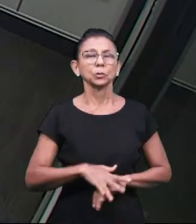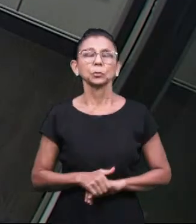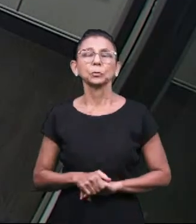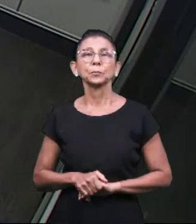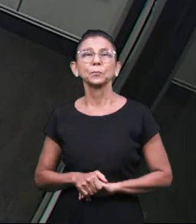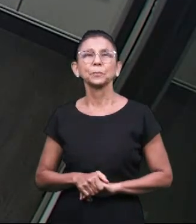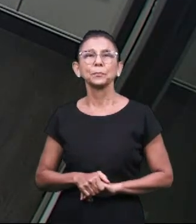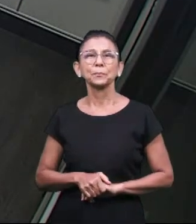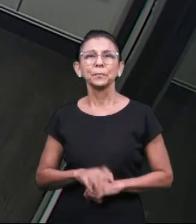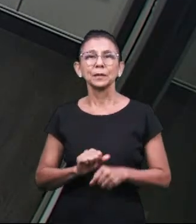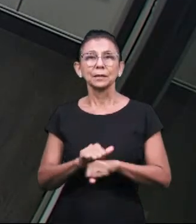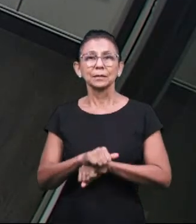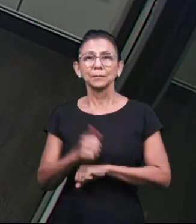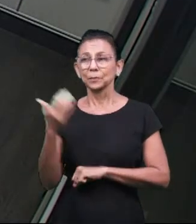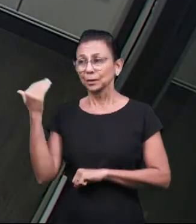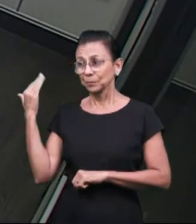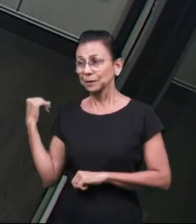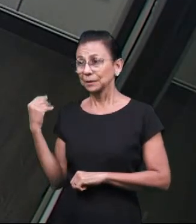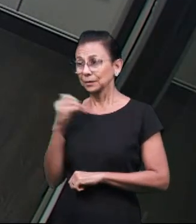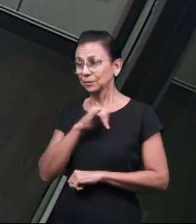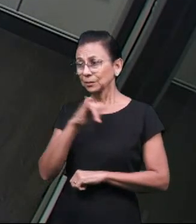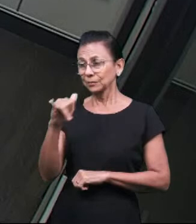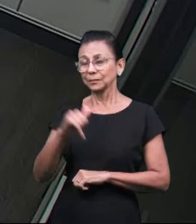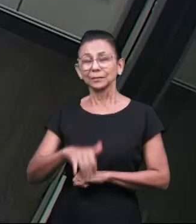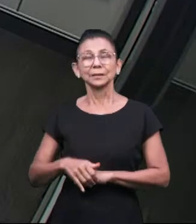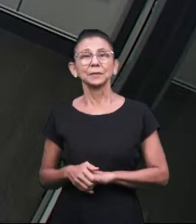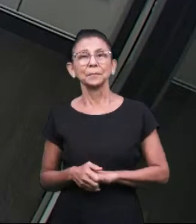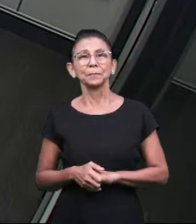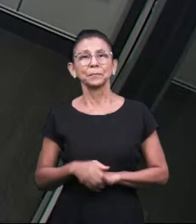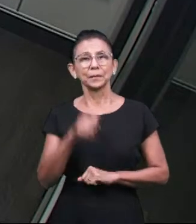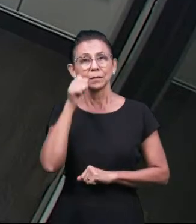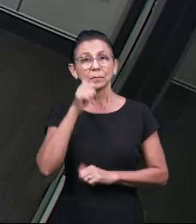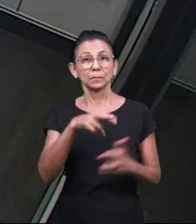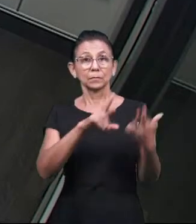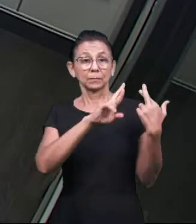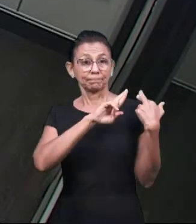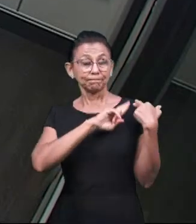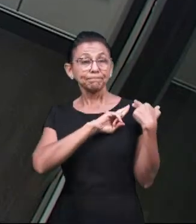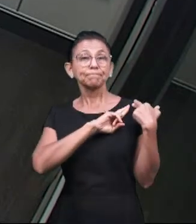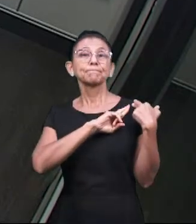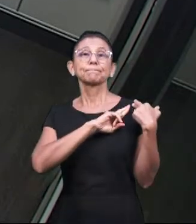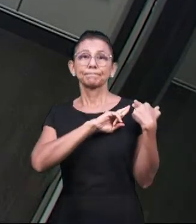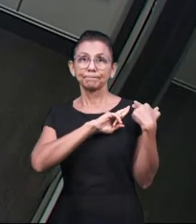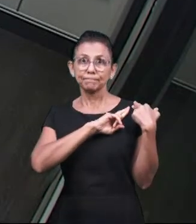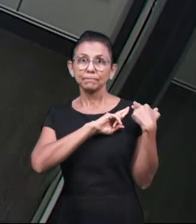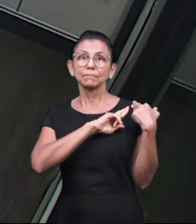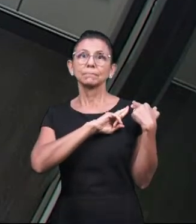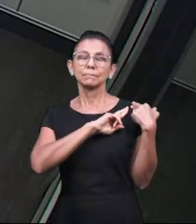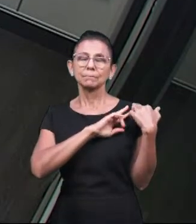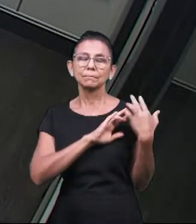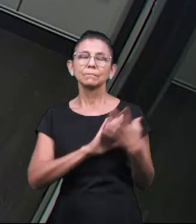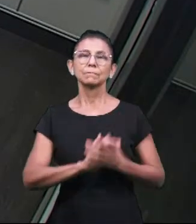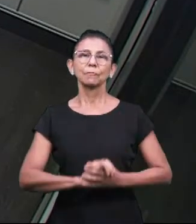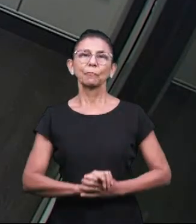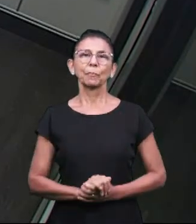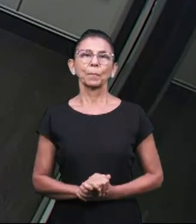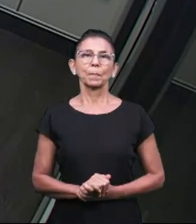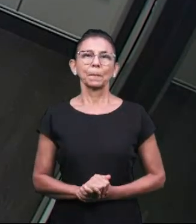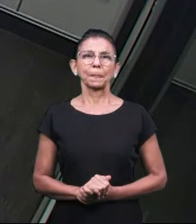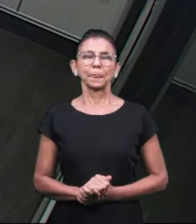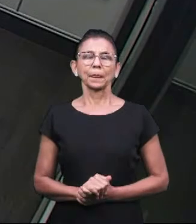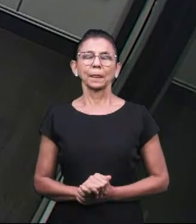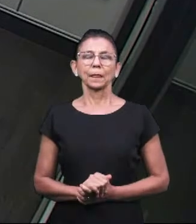isso, né? Quer dizer, elas têm uma responsabilidade muito grande. E eu acho que nós temos que trabalhar, eu acho que a partir do seminário sobre grupo